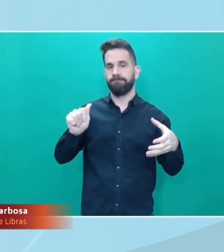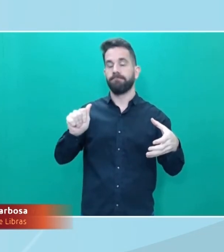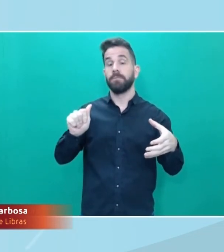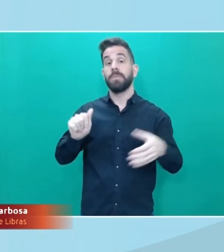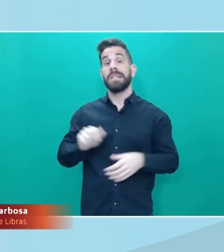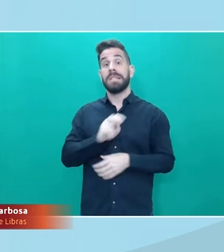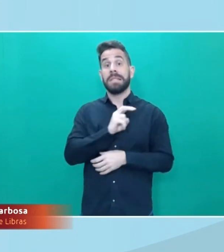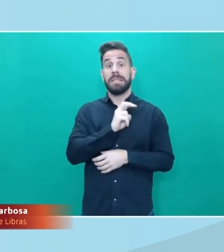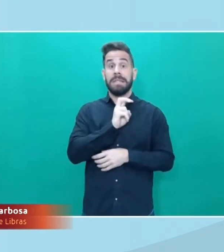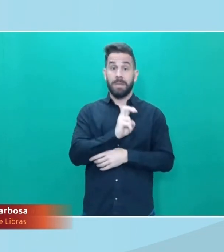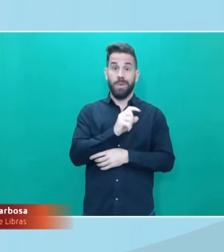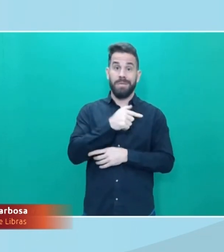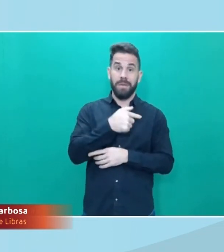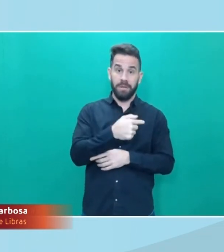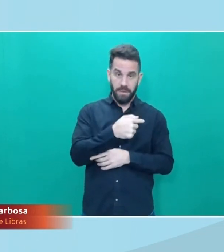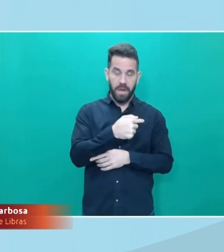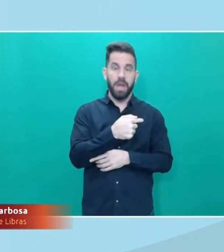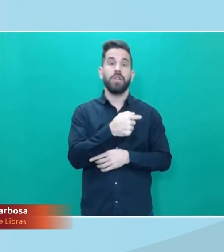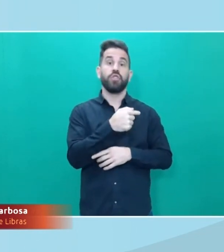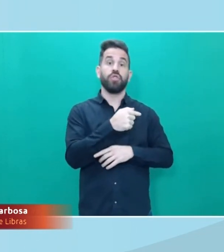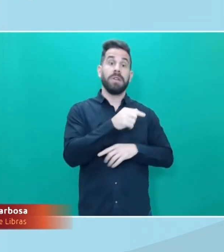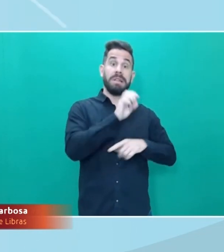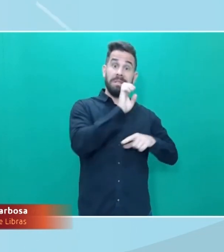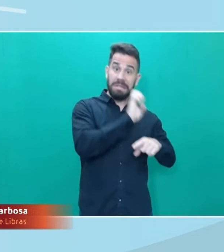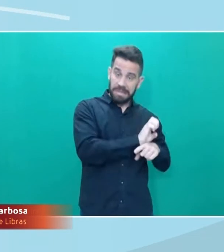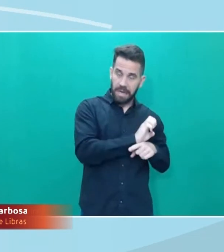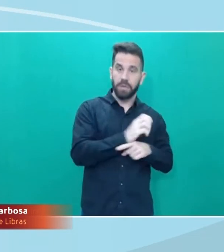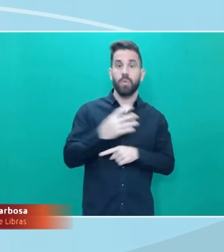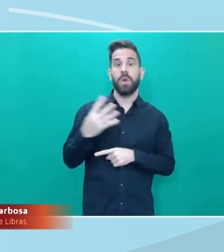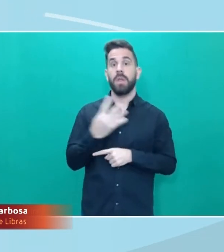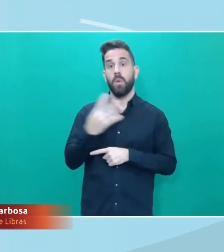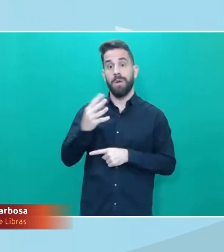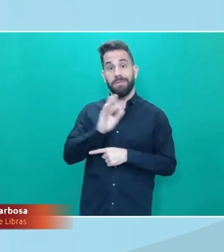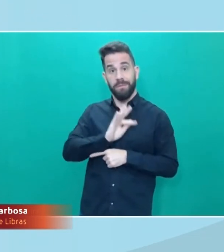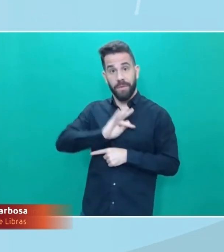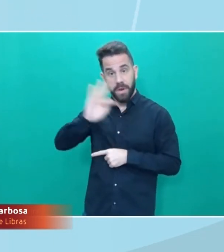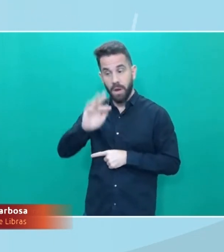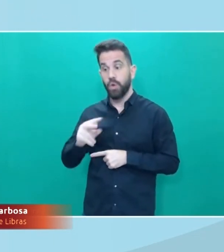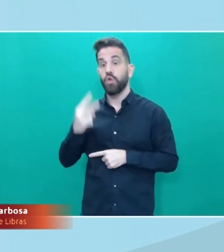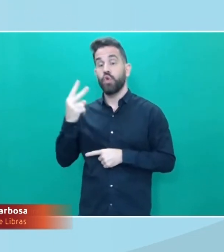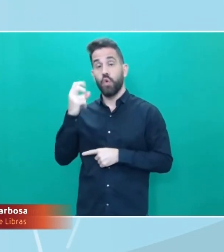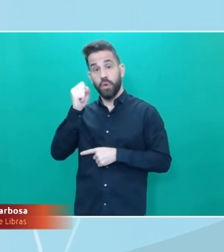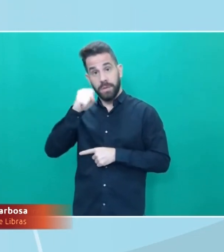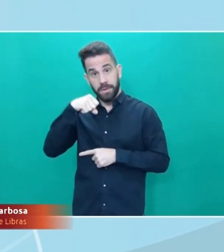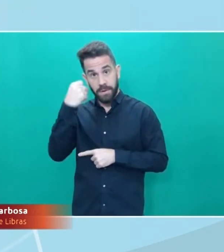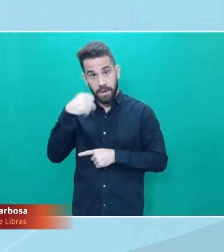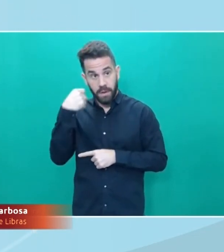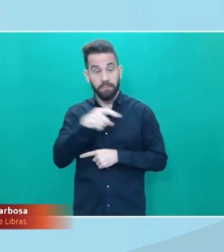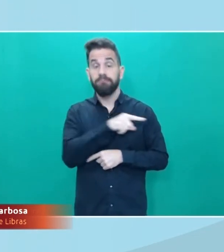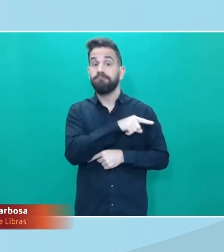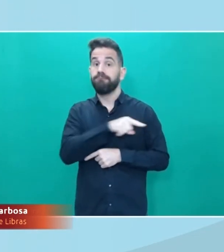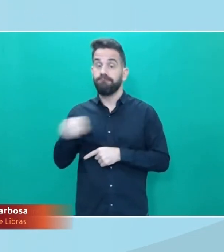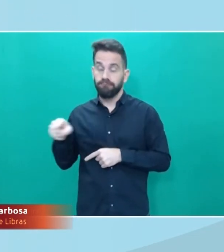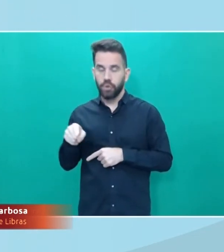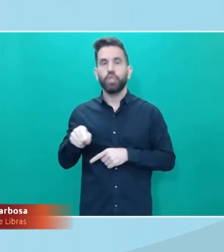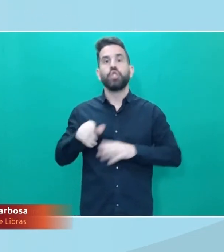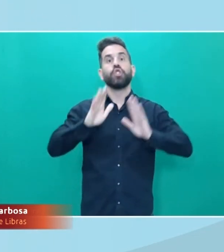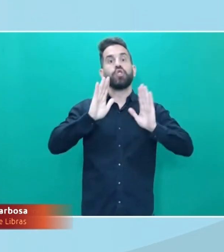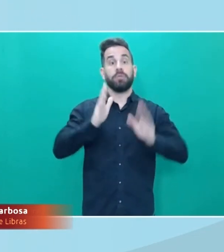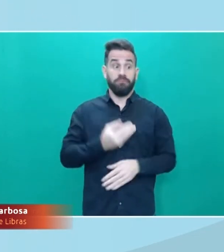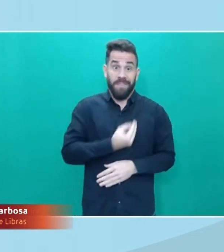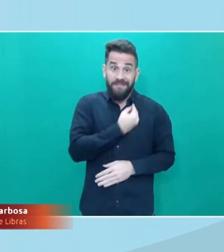um deles distrital, 44 deputados federais e 2 senadores são ou já